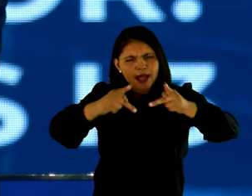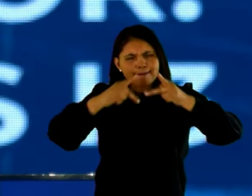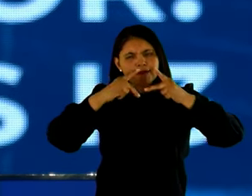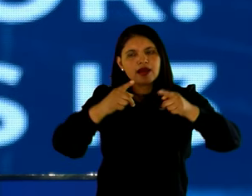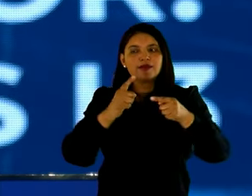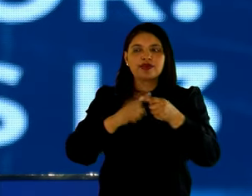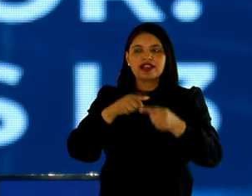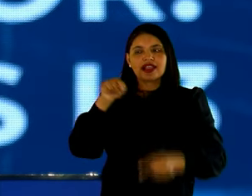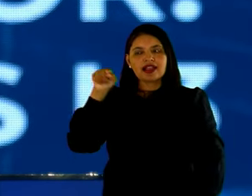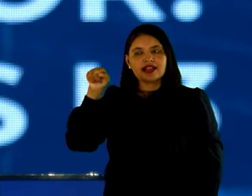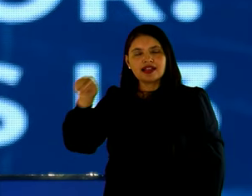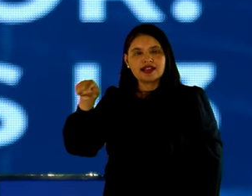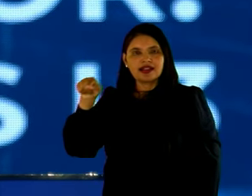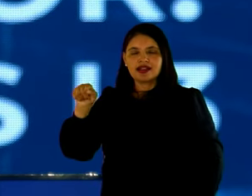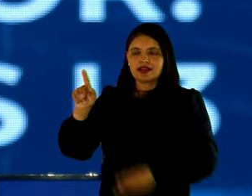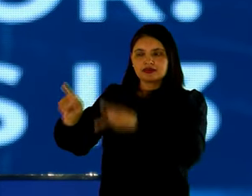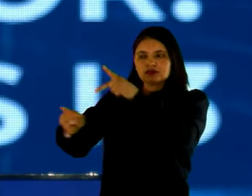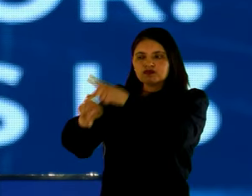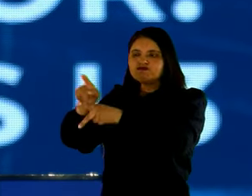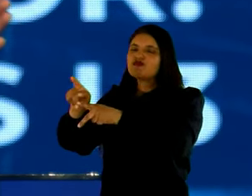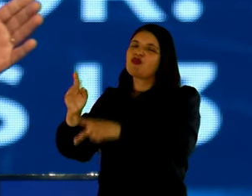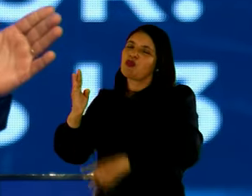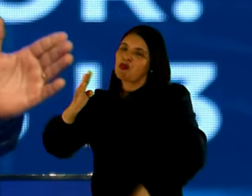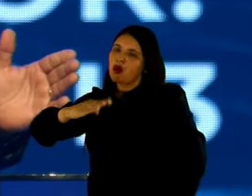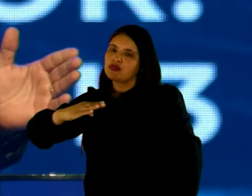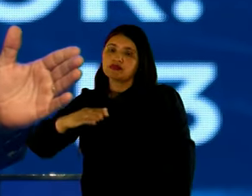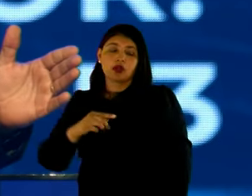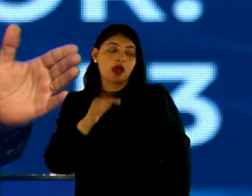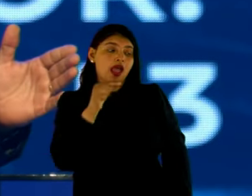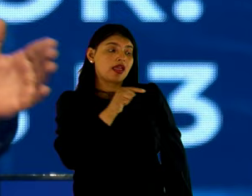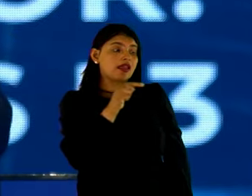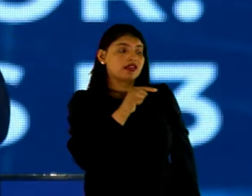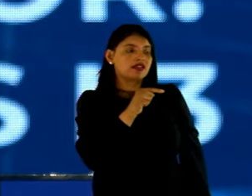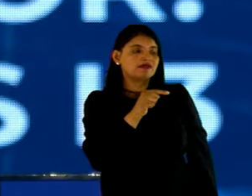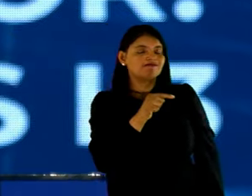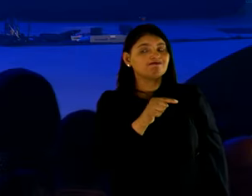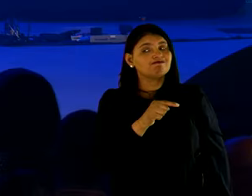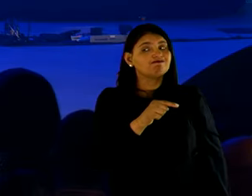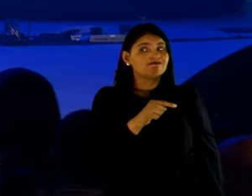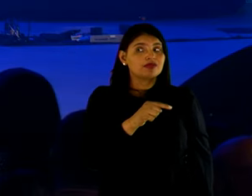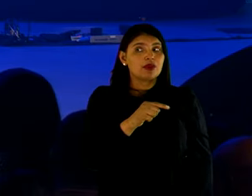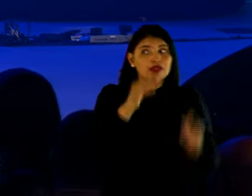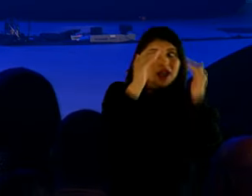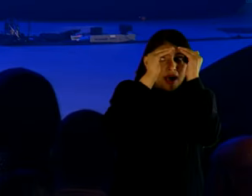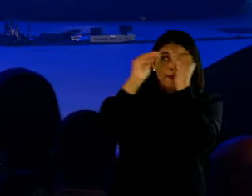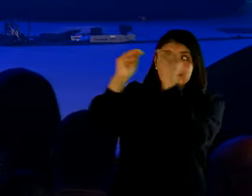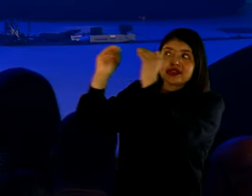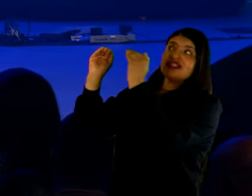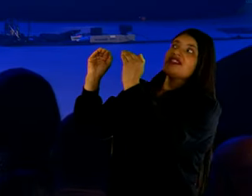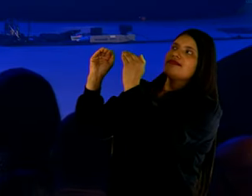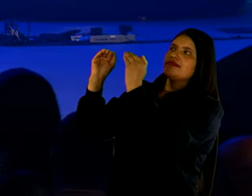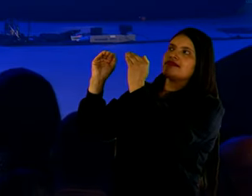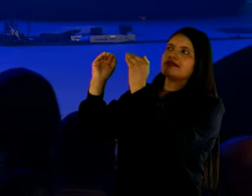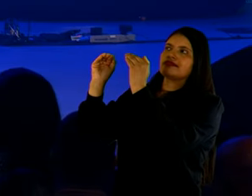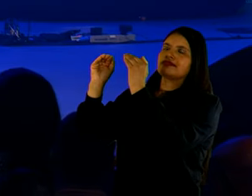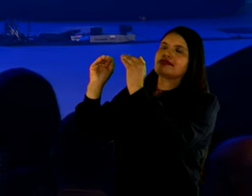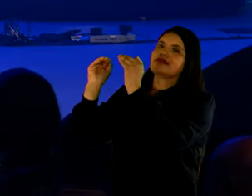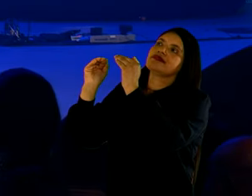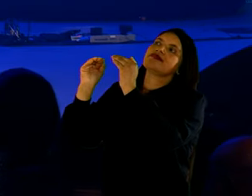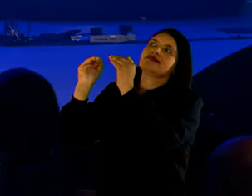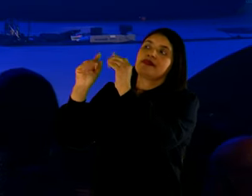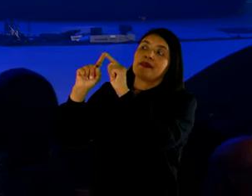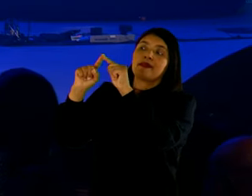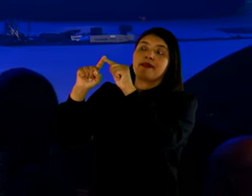ninivitas". O que que Jonas deveria fazer? prontamente deveria obedecer a vontade de Deus, como nós